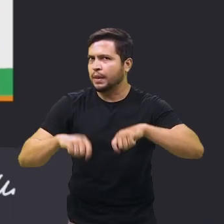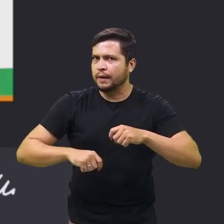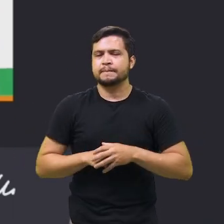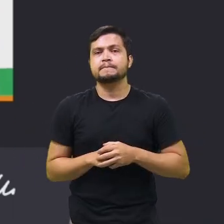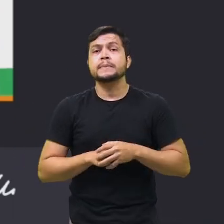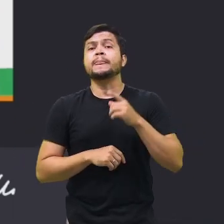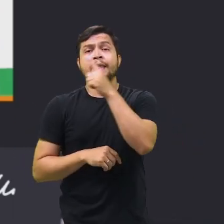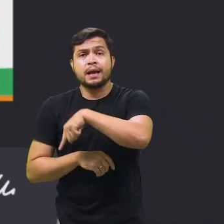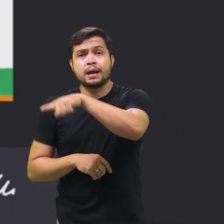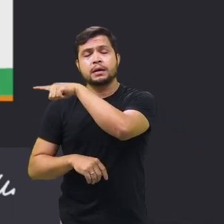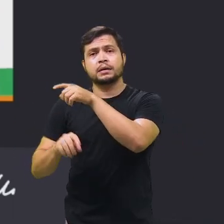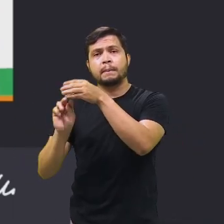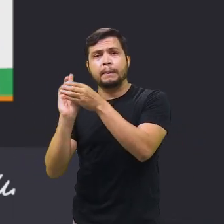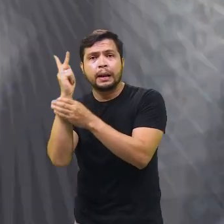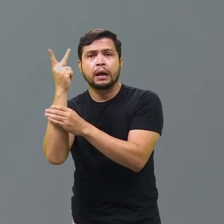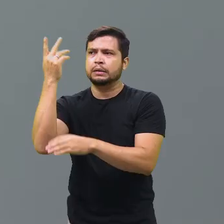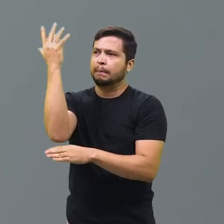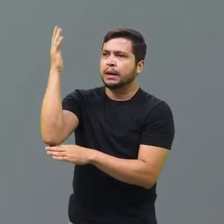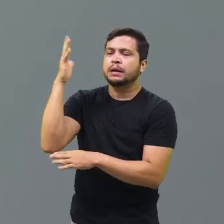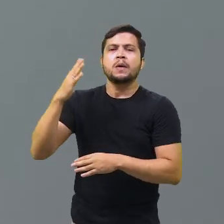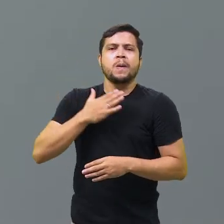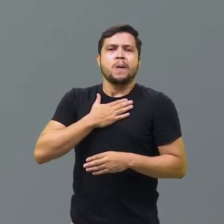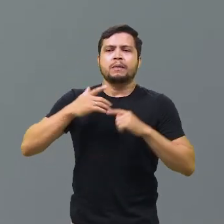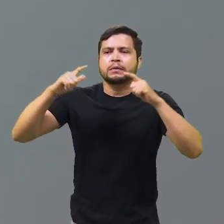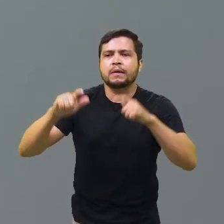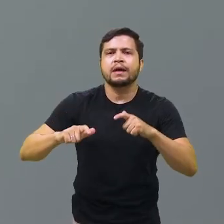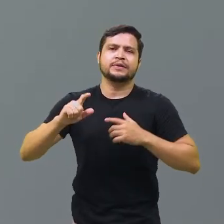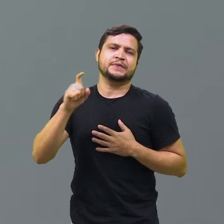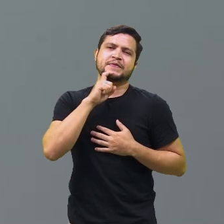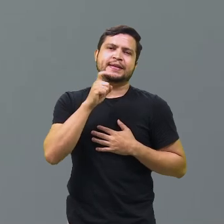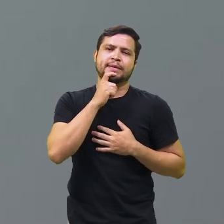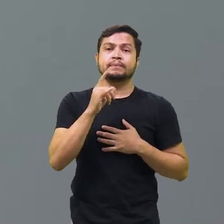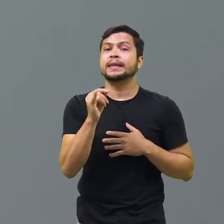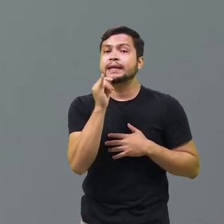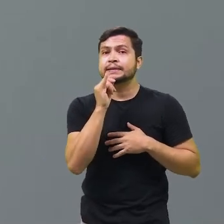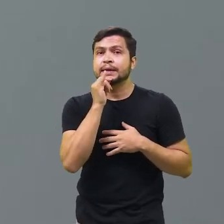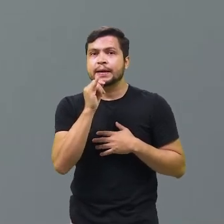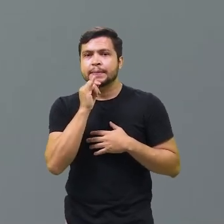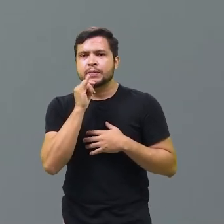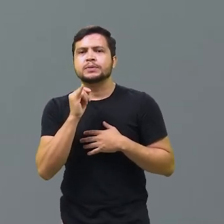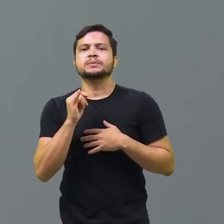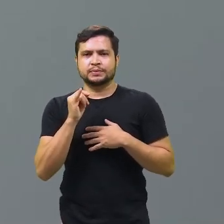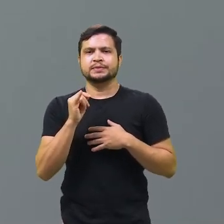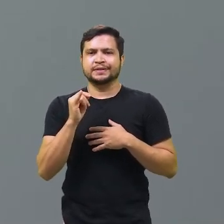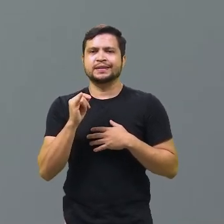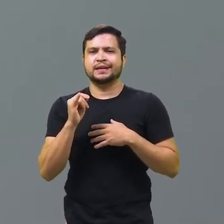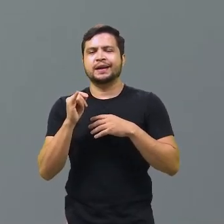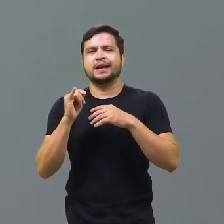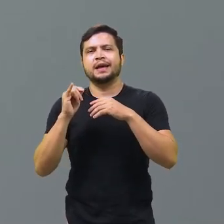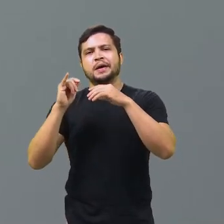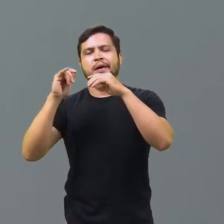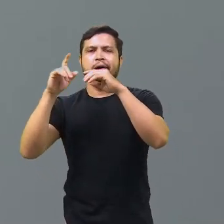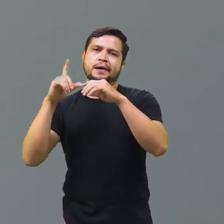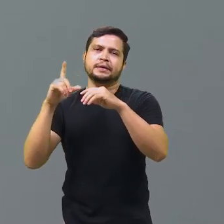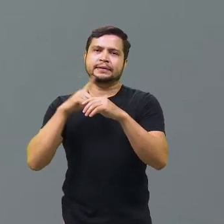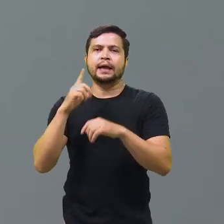São plantas que gostam de ambientes mais frios, né? Um representante muito significativo são os pinheiros, né? Que a gente também